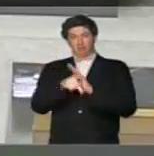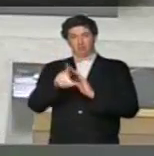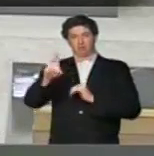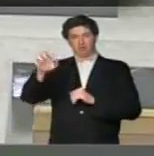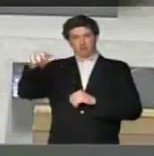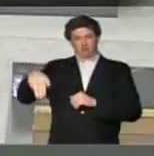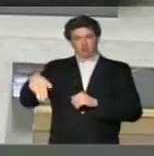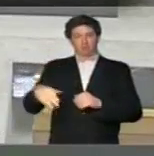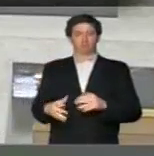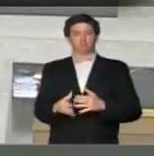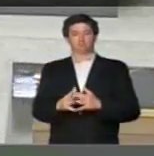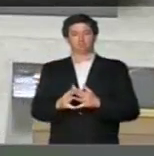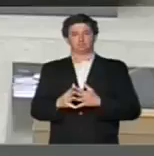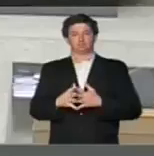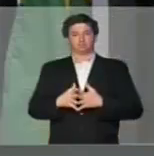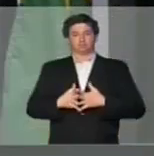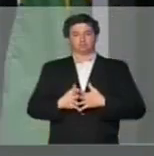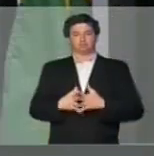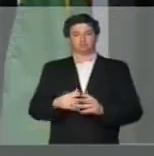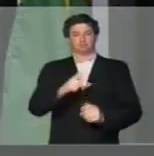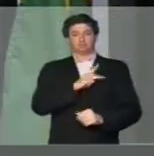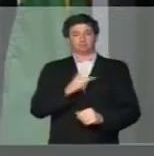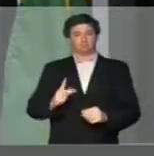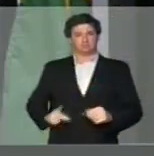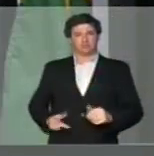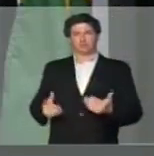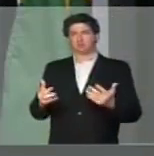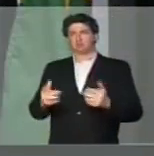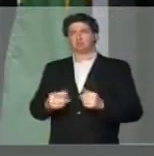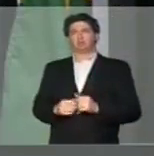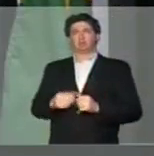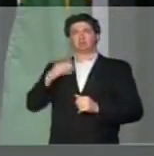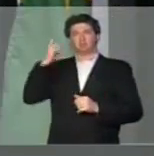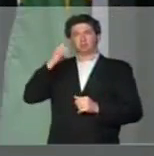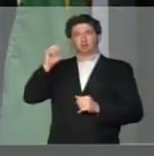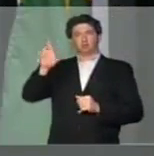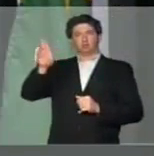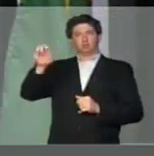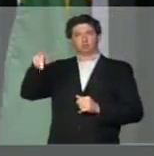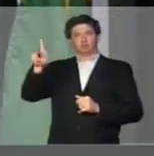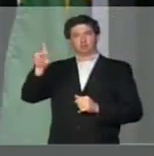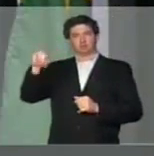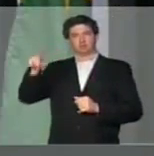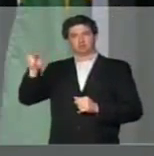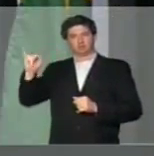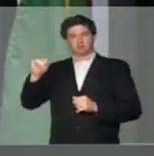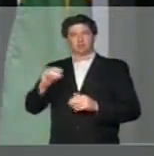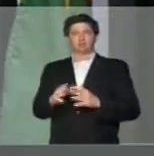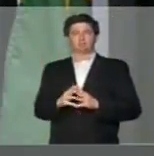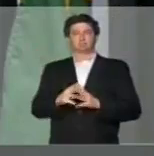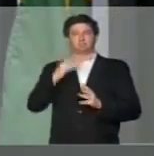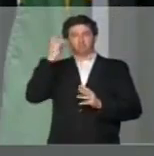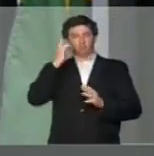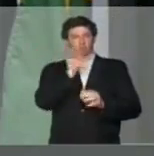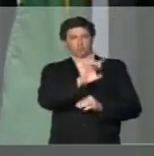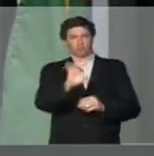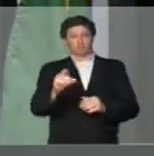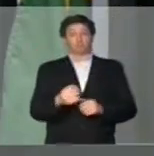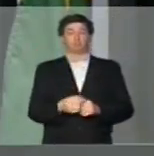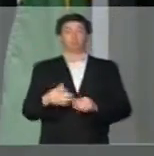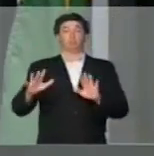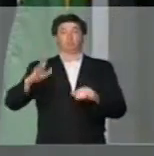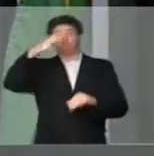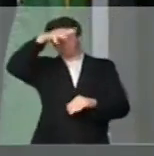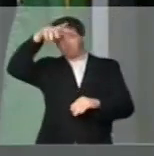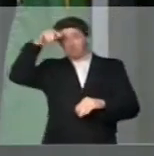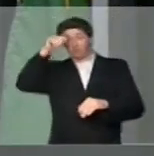do Democrata. Presidente Pedro Kizai, 9 deputados. Sim. Mato Grosso